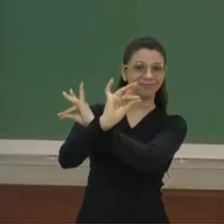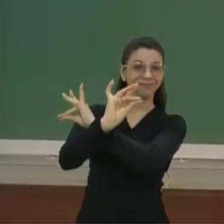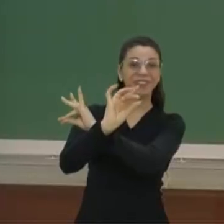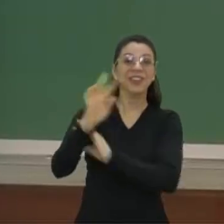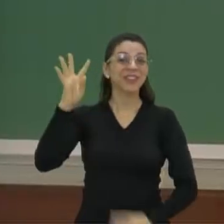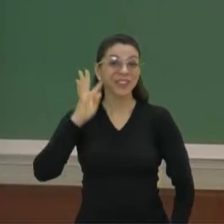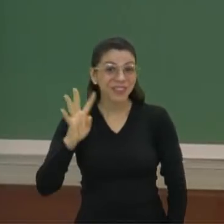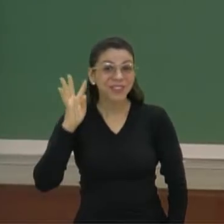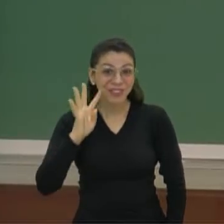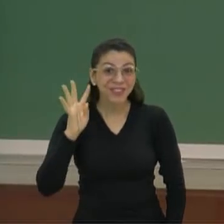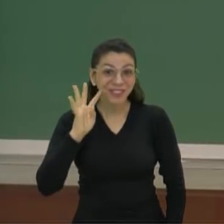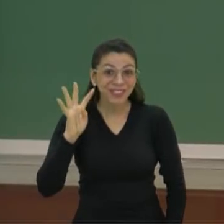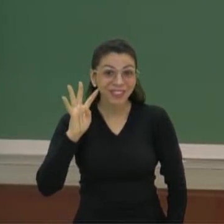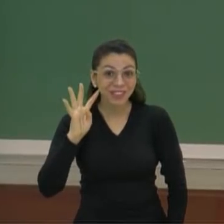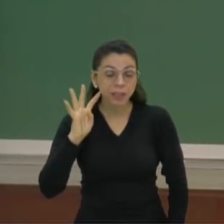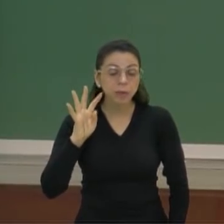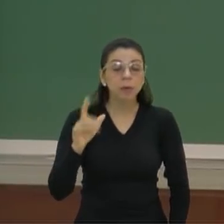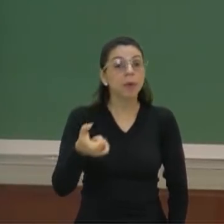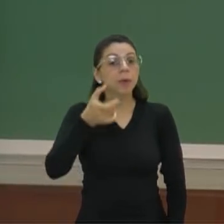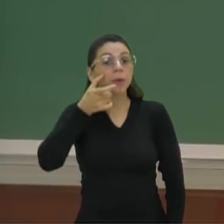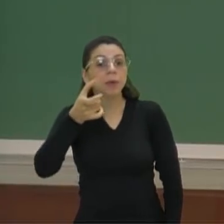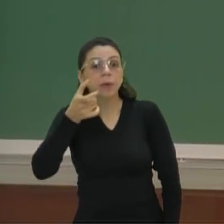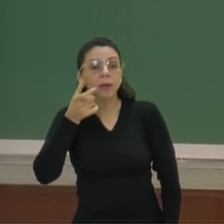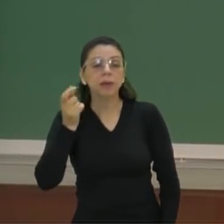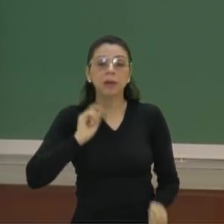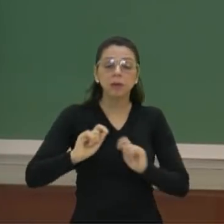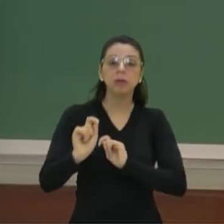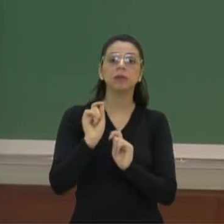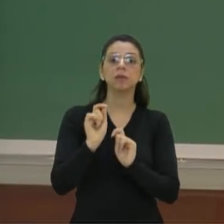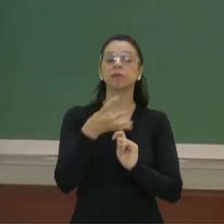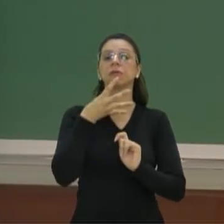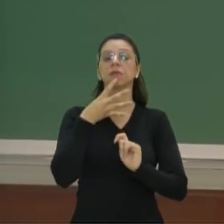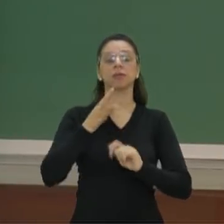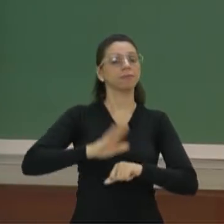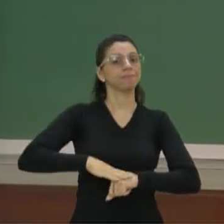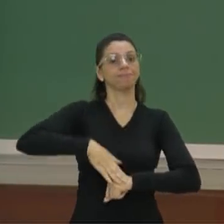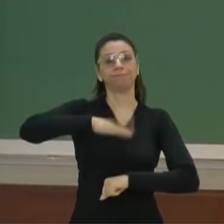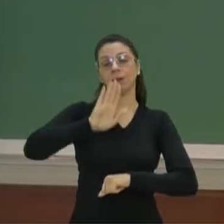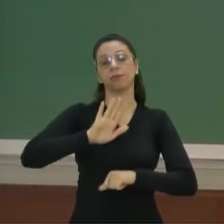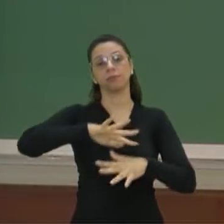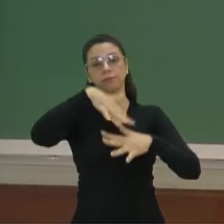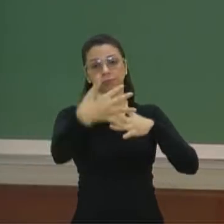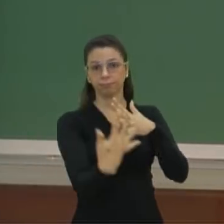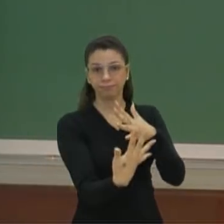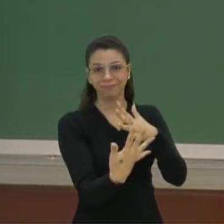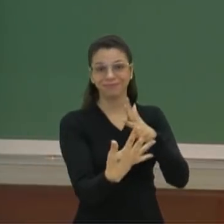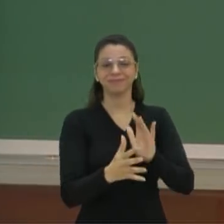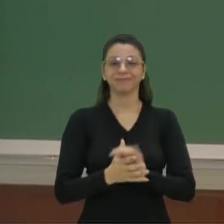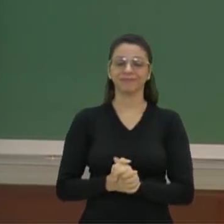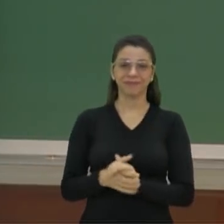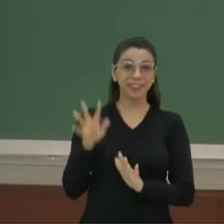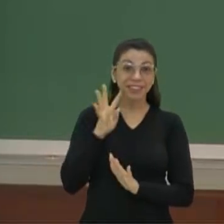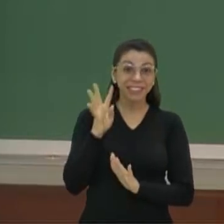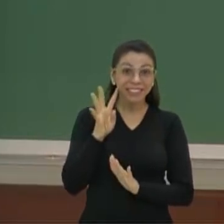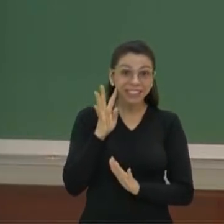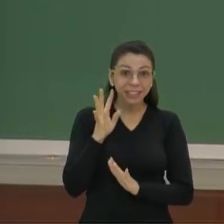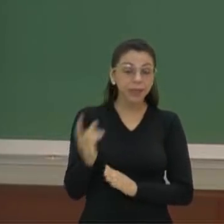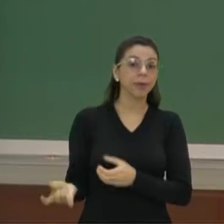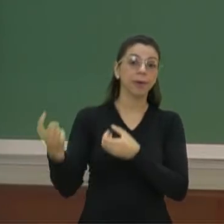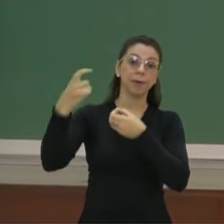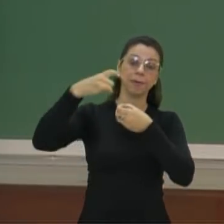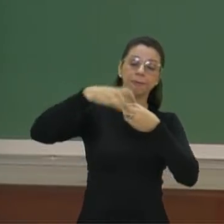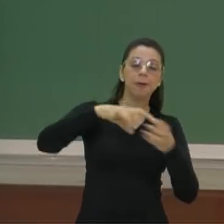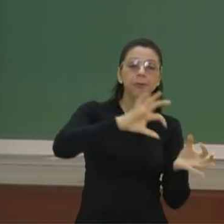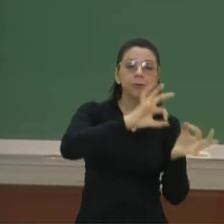Olha que legal. Então, que interessante a gente conhecer um pouquinho mais sobre Libras. Legal, né? Voltem